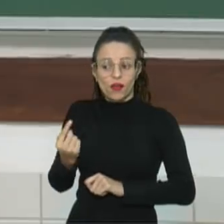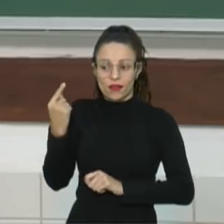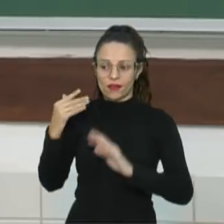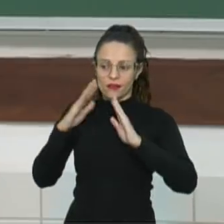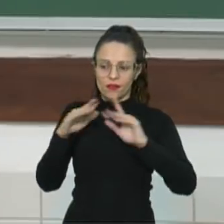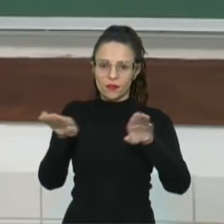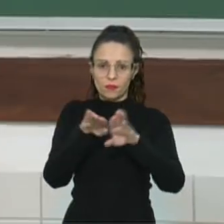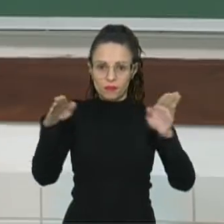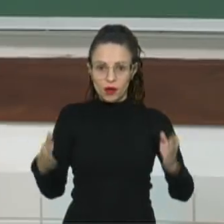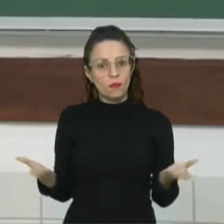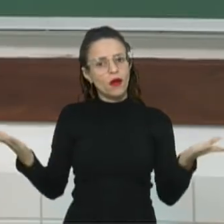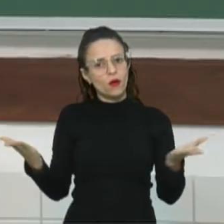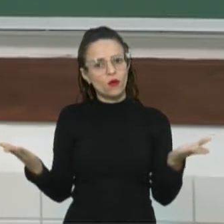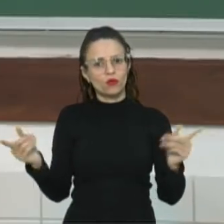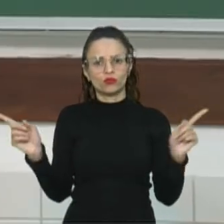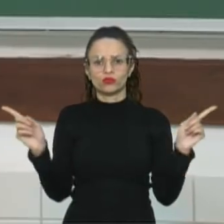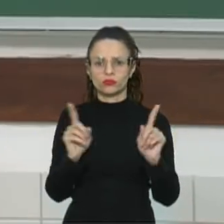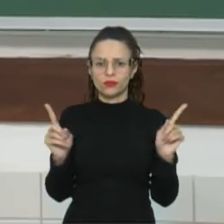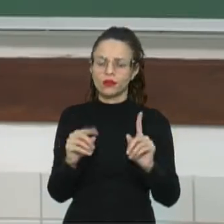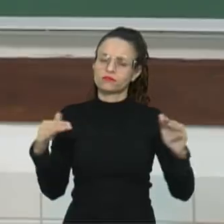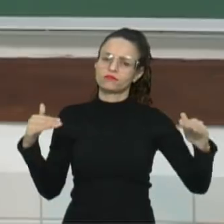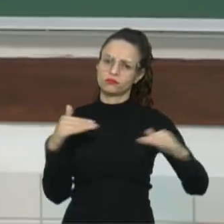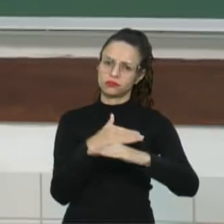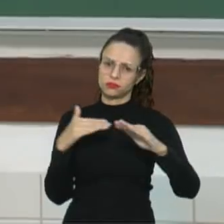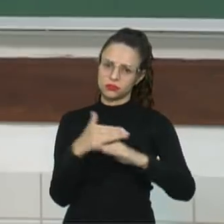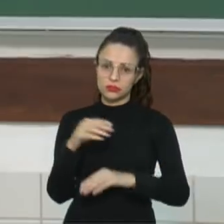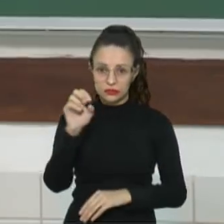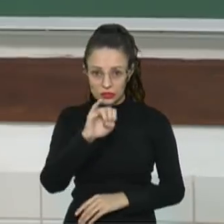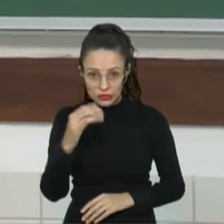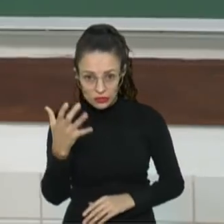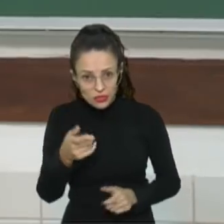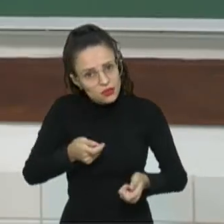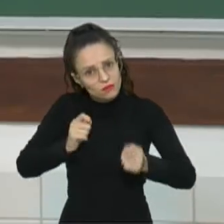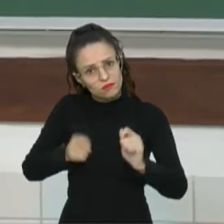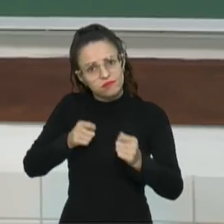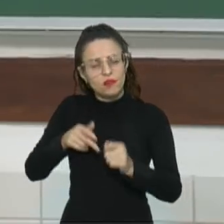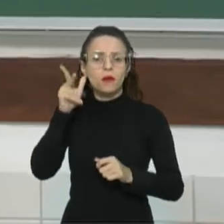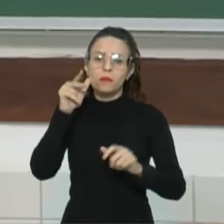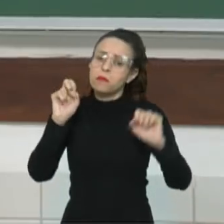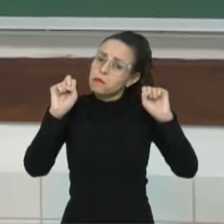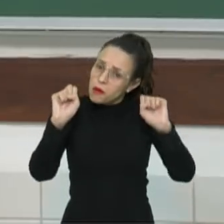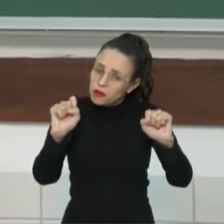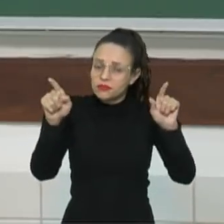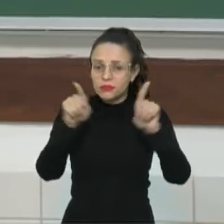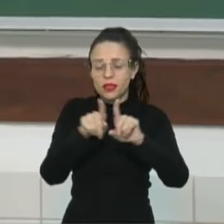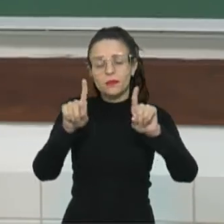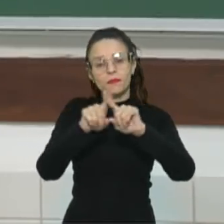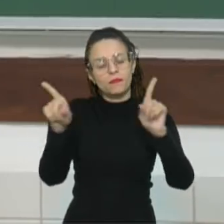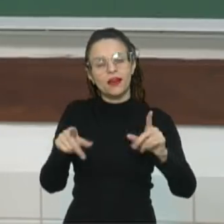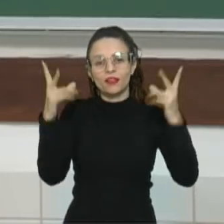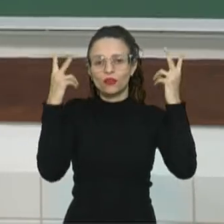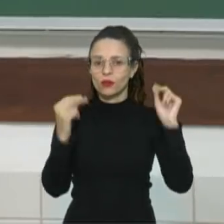hoje não, né? O meio de transporte, se quiser viajar de carroça, pode também, né? Mas